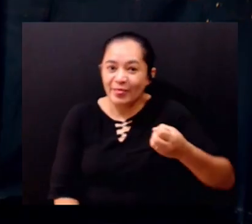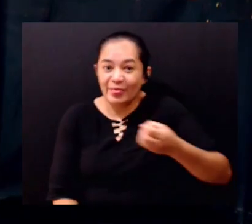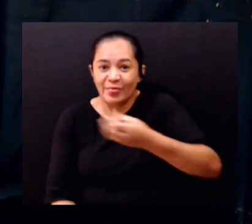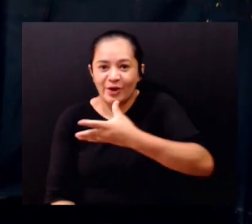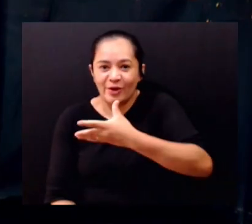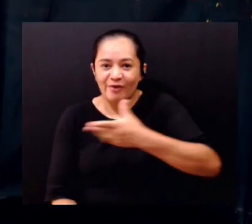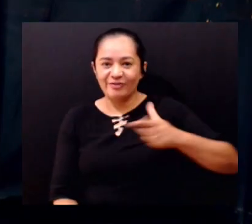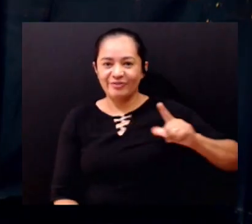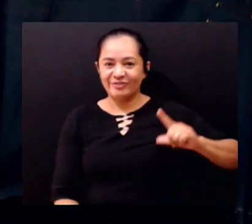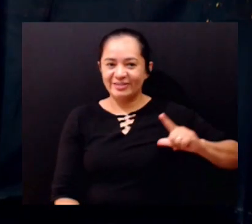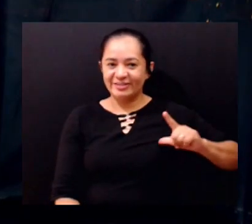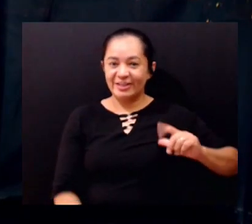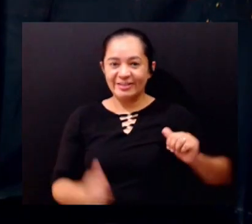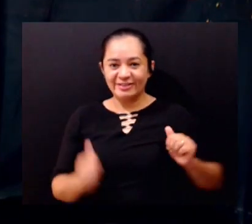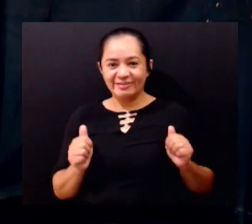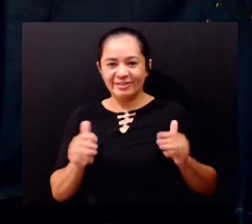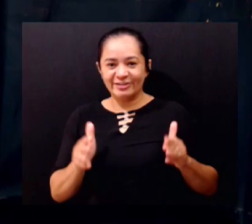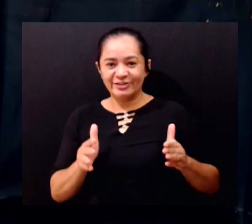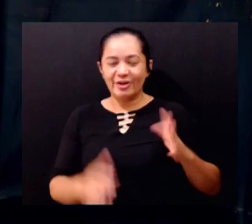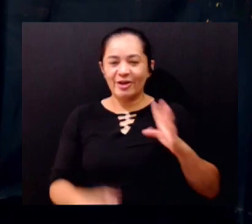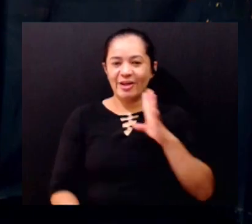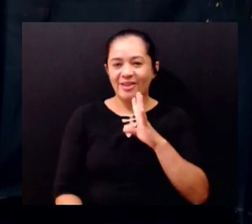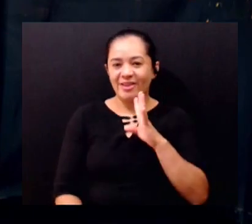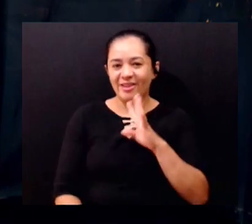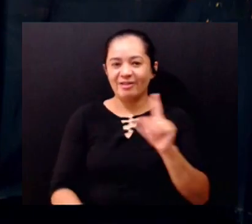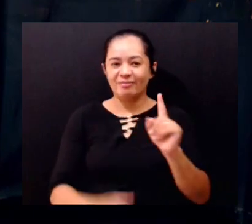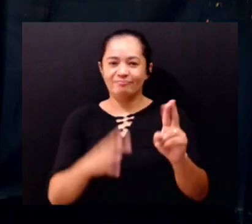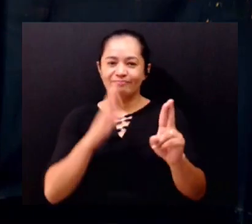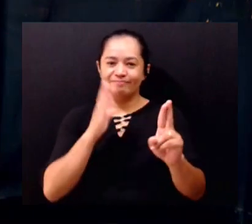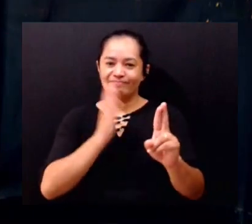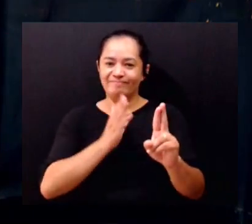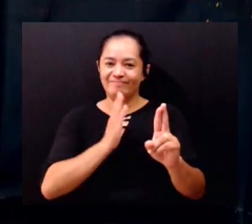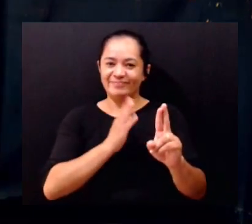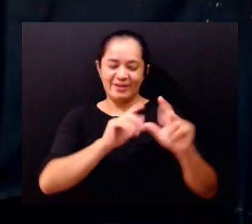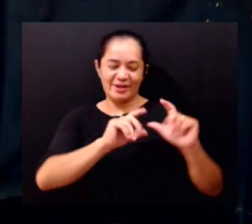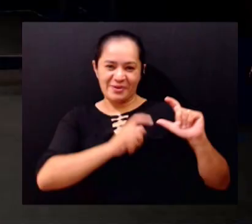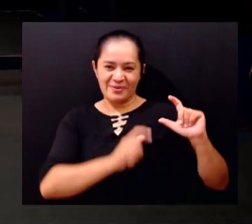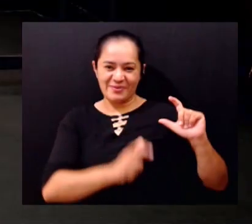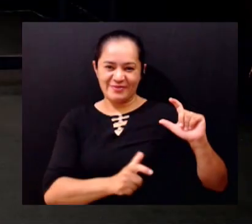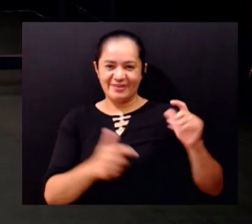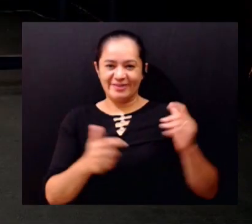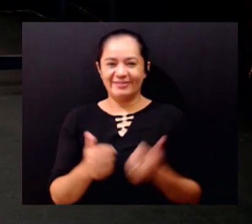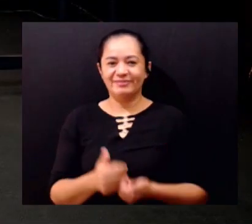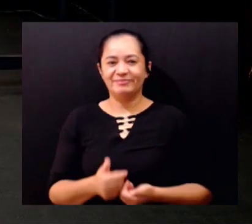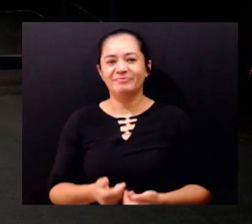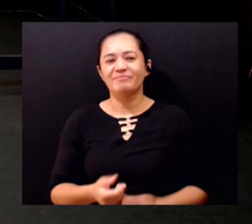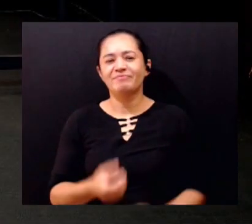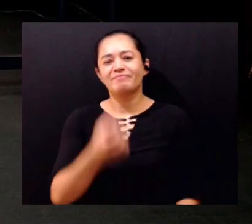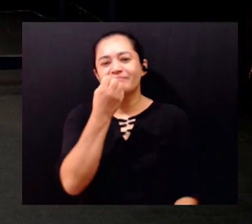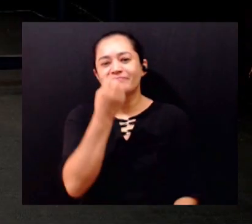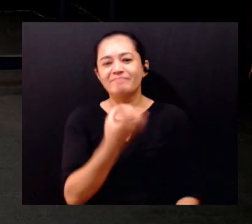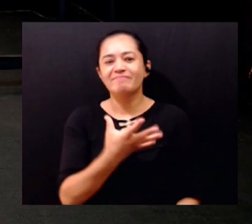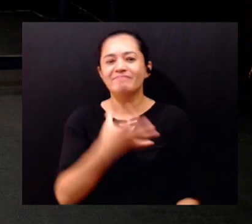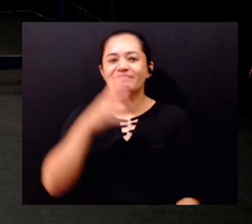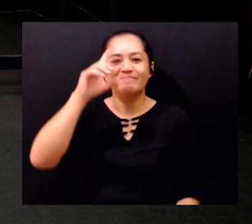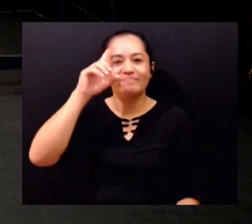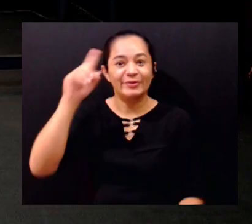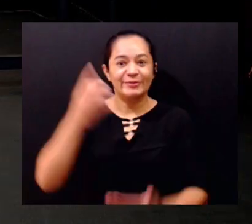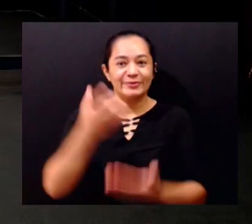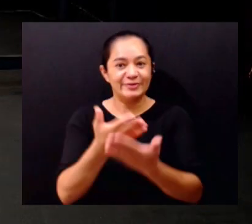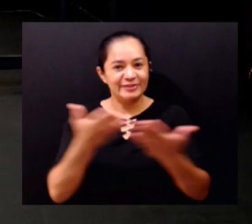legal referente aos nossos tão queridos quadrinhos. É isso, Aninha? Muito bom dia para você. Seja